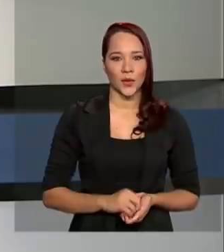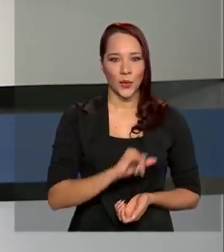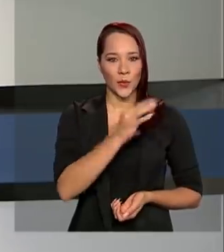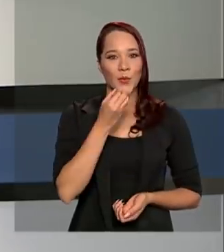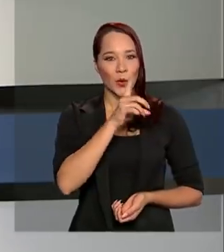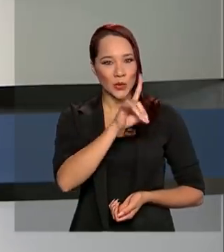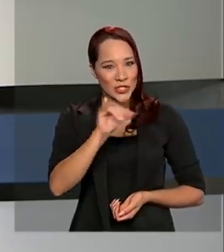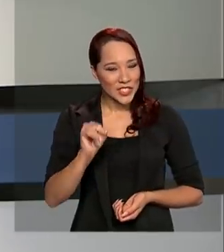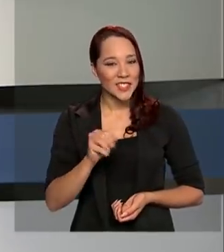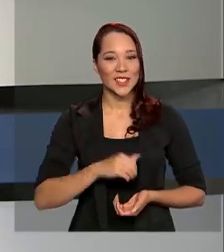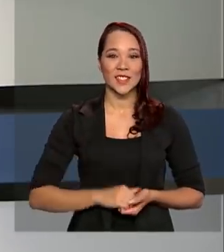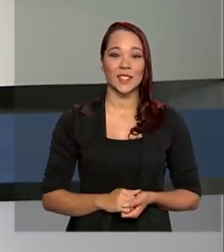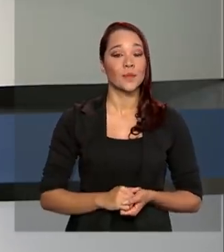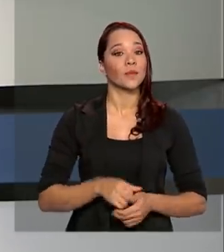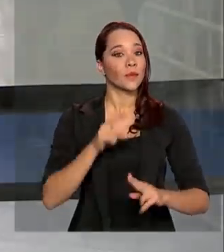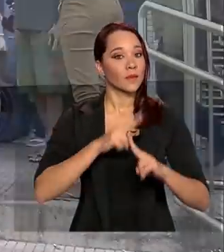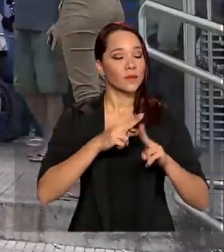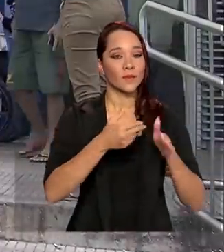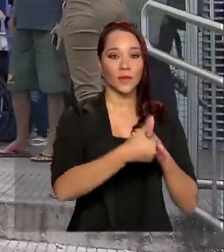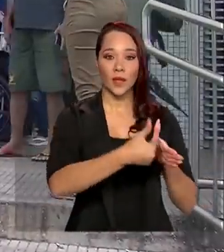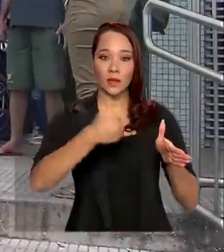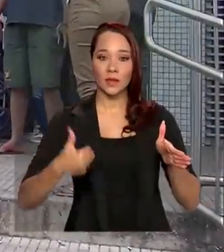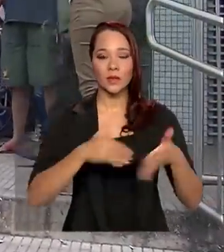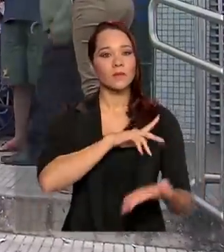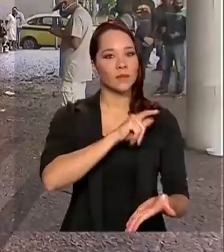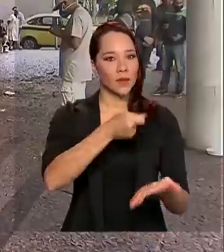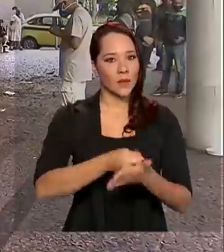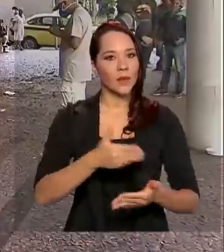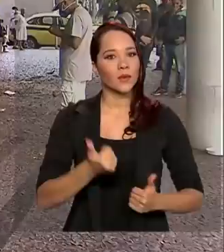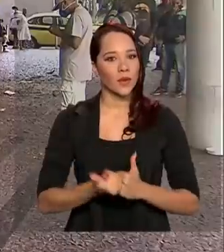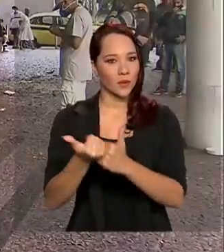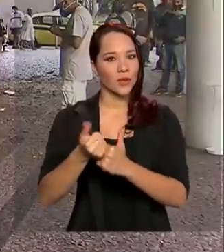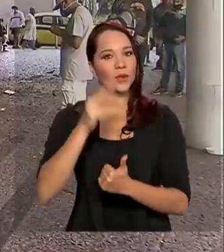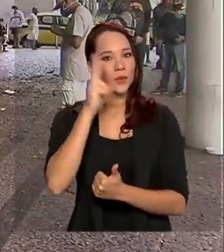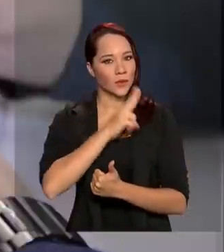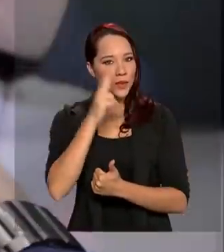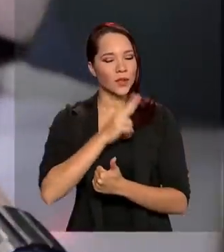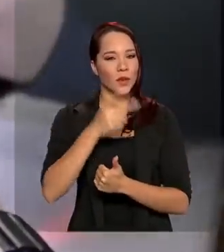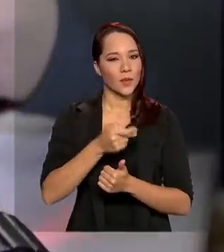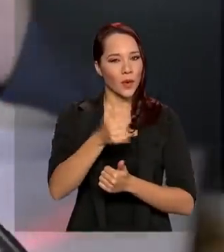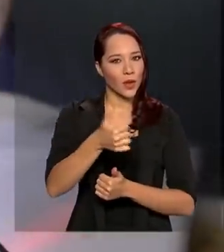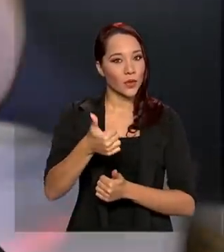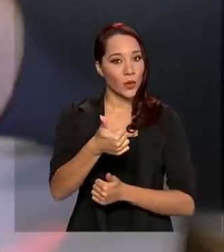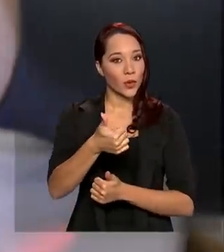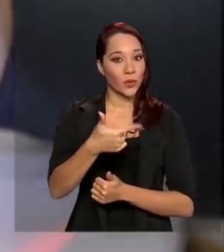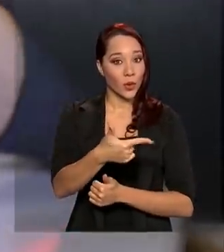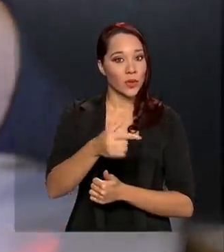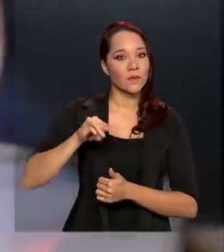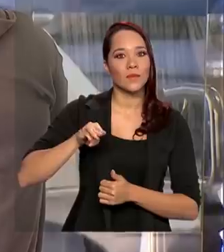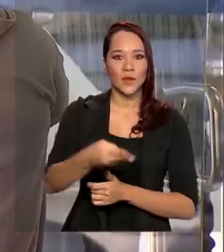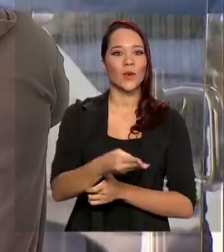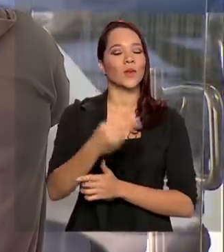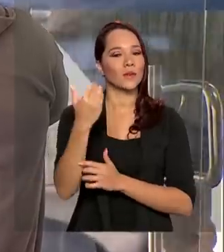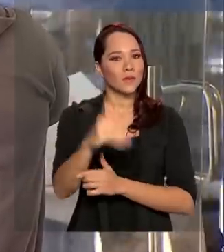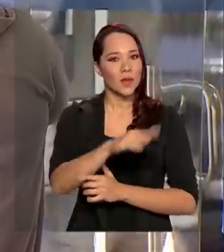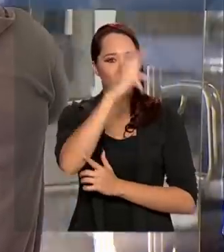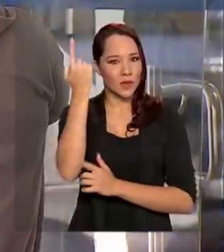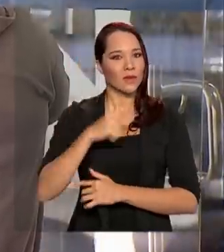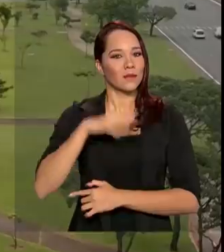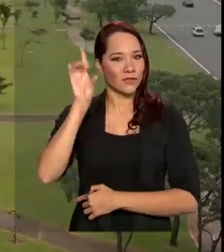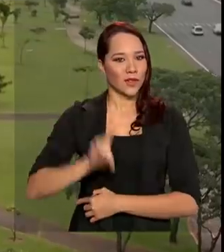Olá, bom dia. Caixa antecipa pagamento do auxílio emergencial para quase 2 milhões e meio de